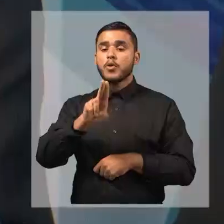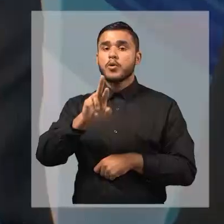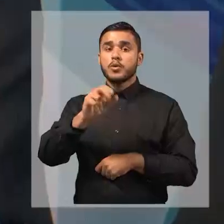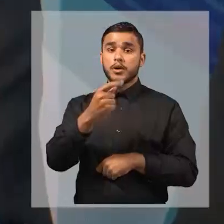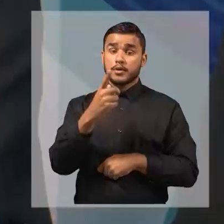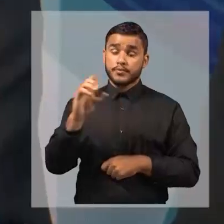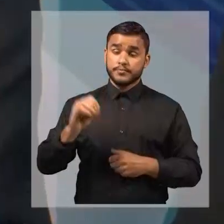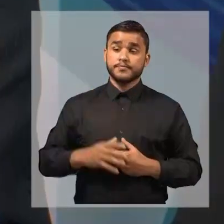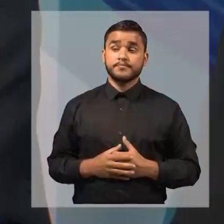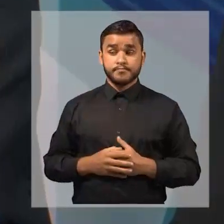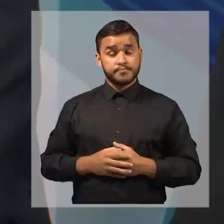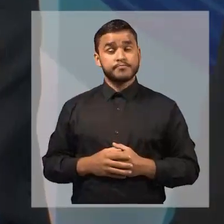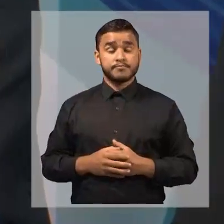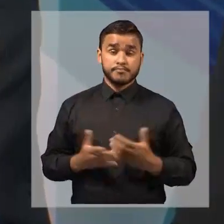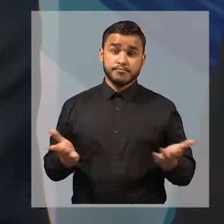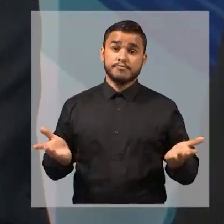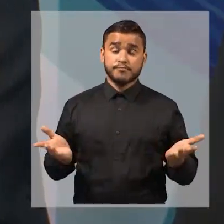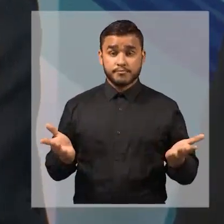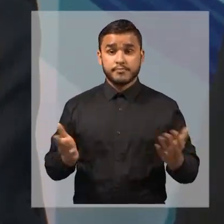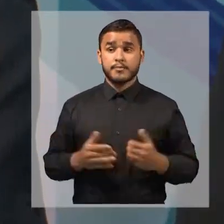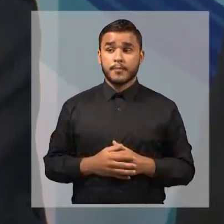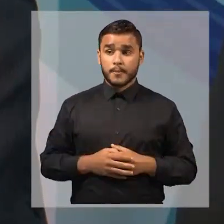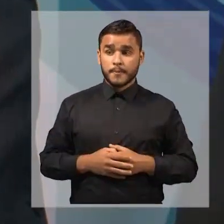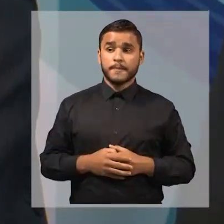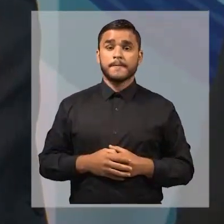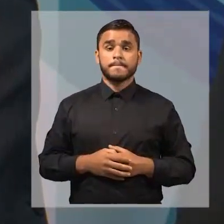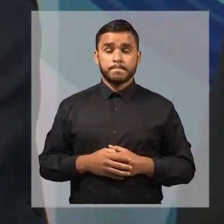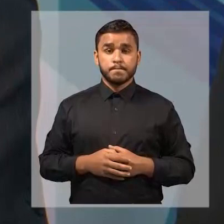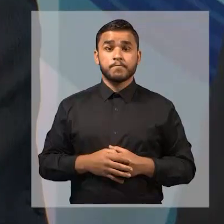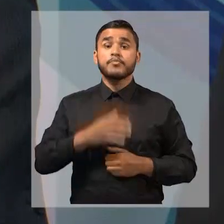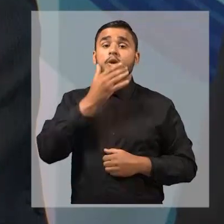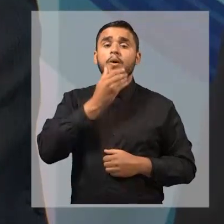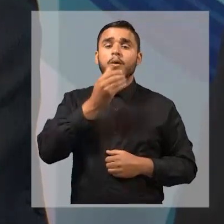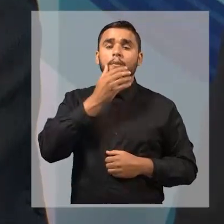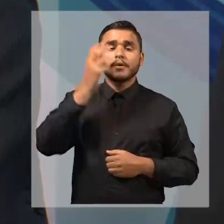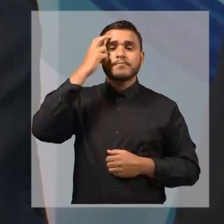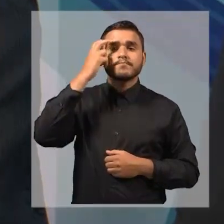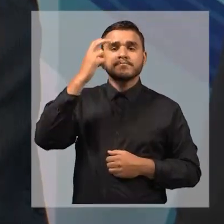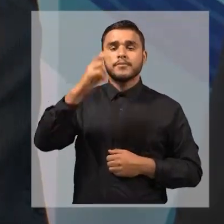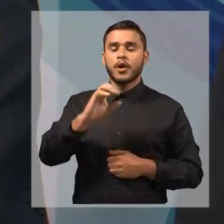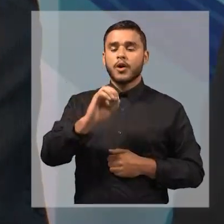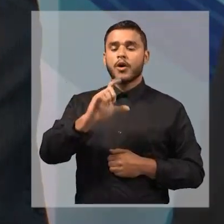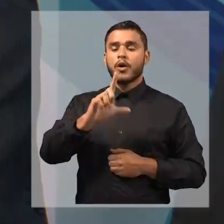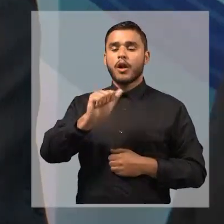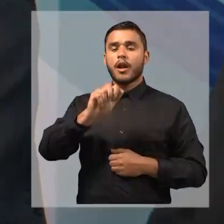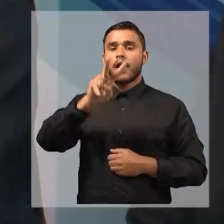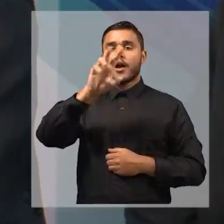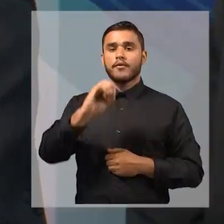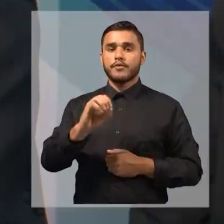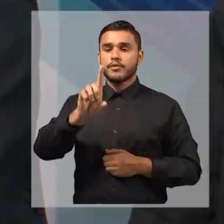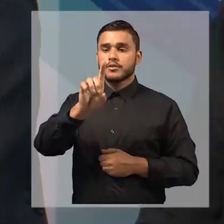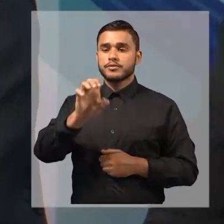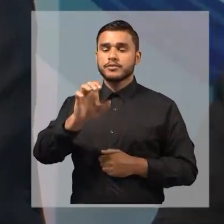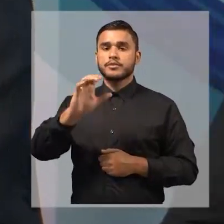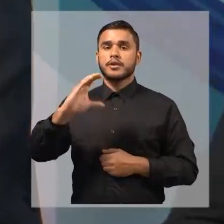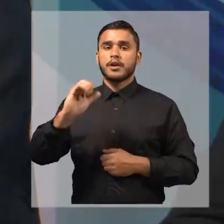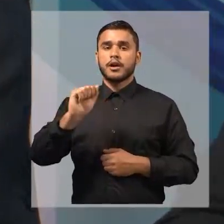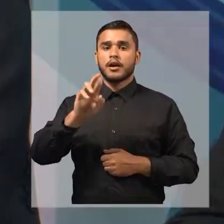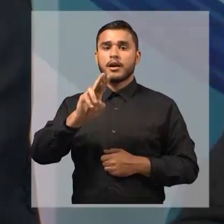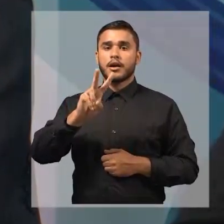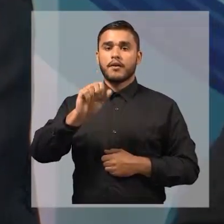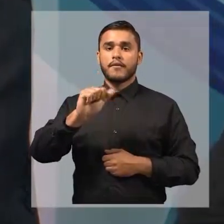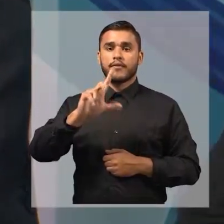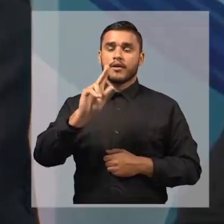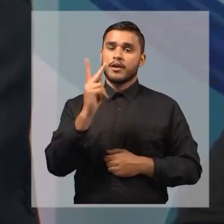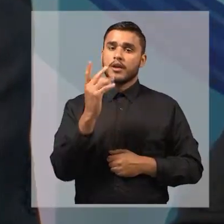aí o conflito vai ser... E o Guru não já se manifestou? Essa história do Guru Olavo de Carvalho não já... Uma pessoa de fora